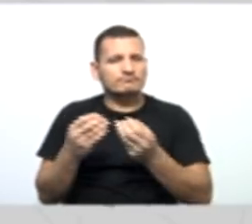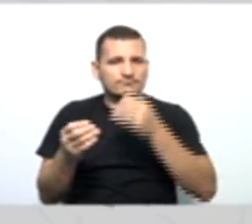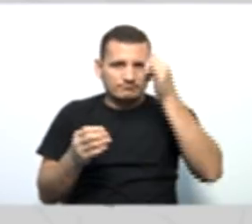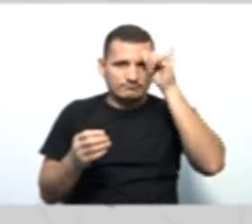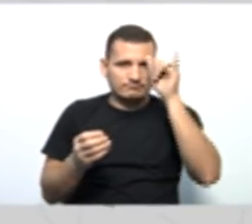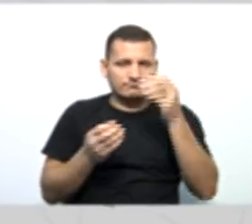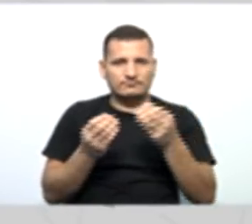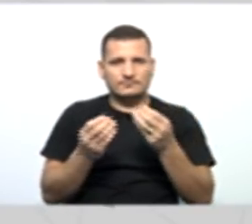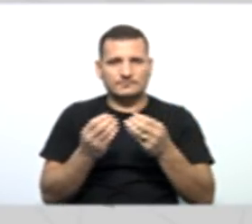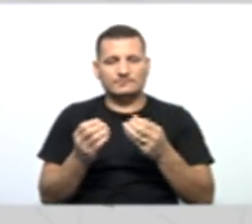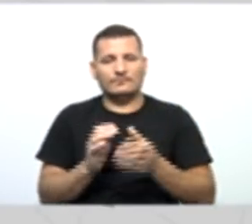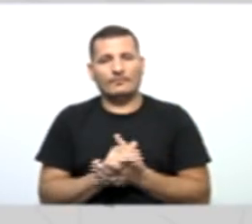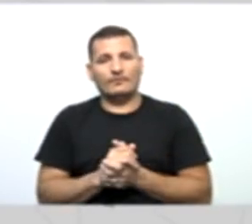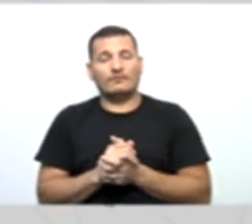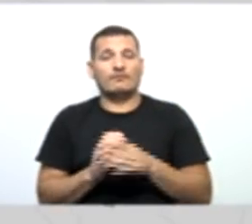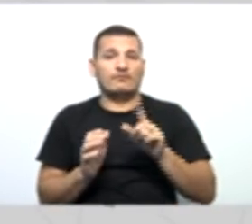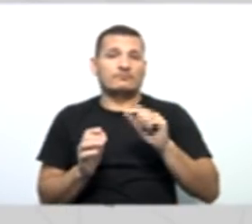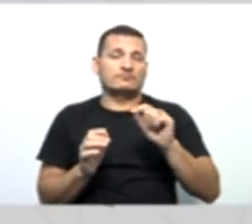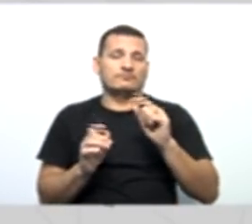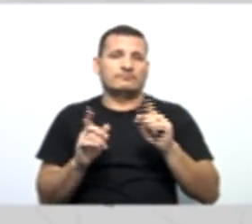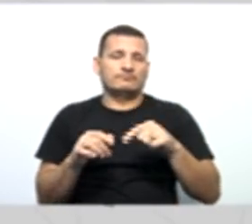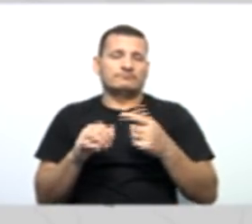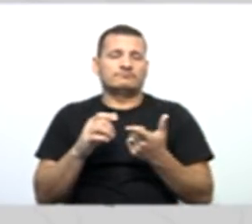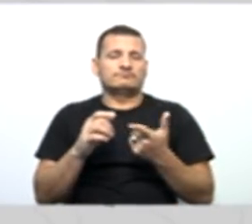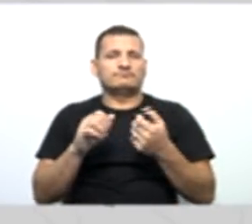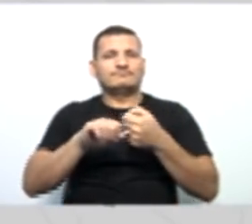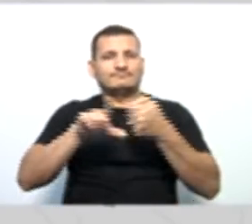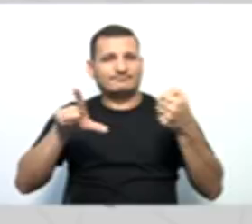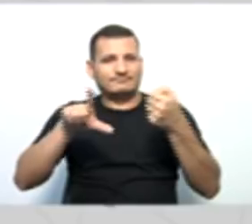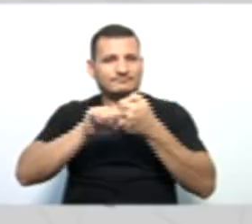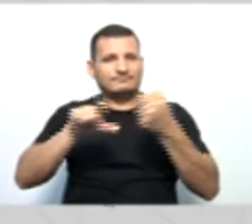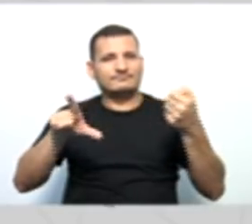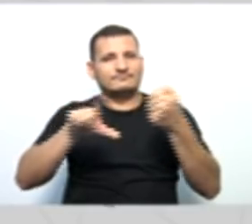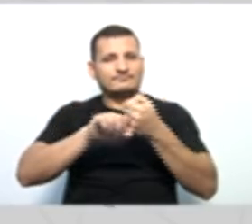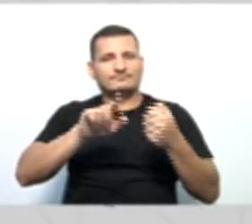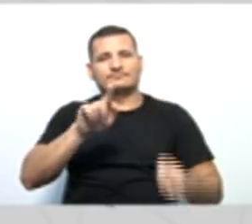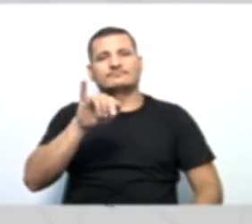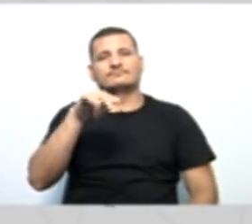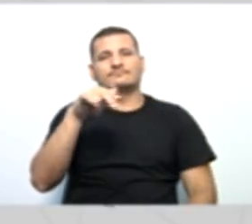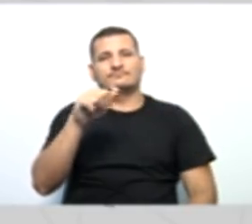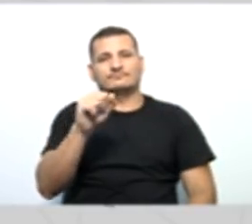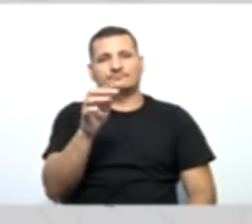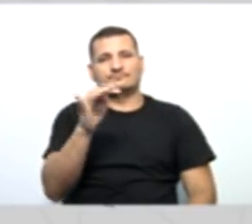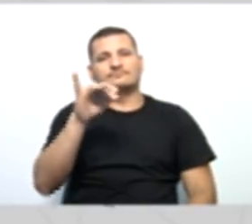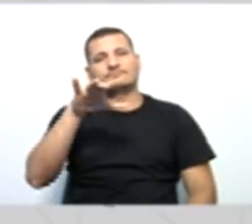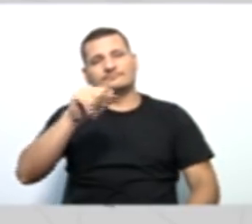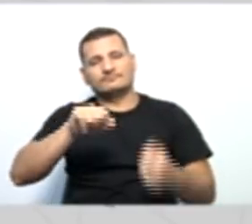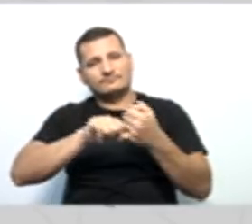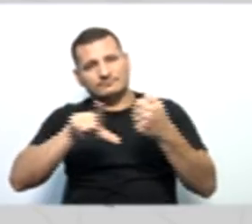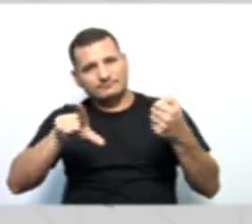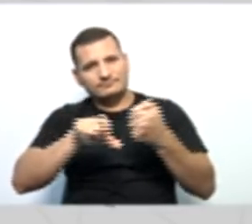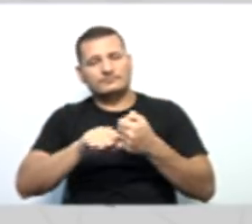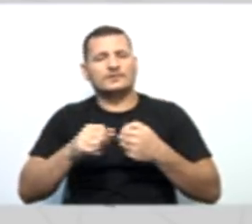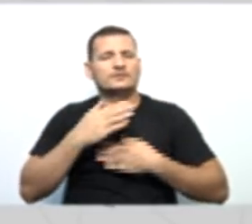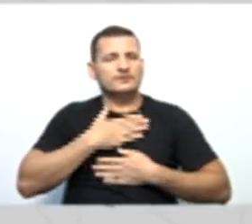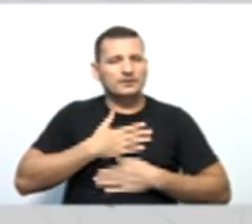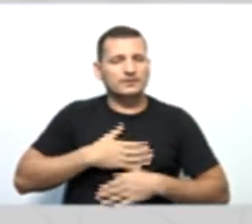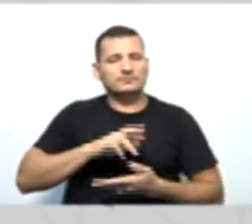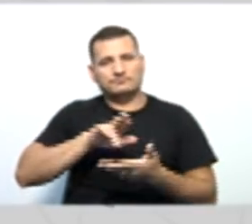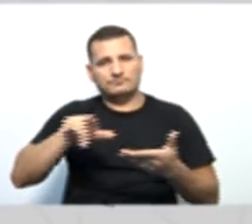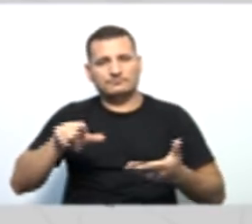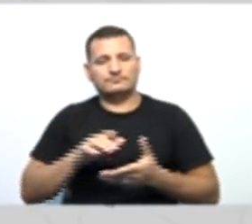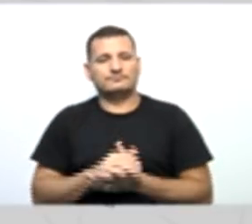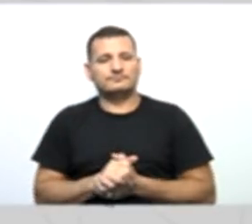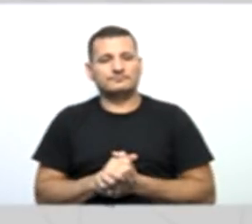desse são as ginásticas laborais. Lembra? Nós temos ginásticas laborais para fazer, enfim, descansos, repousos e assim vai,